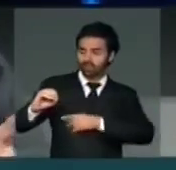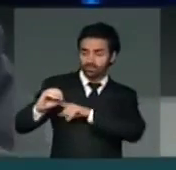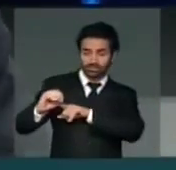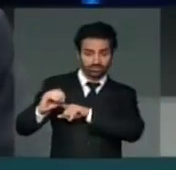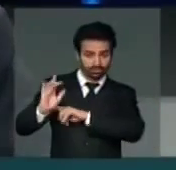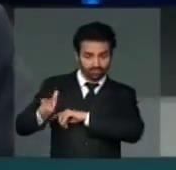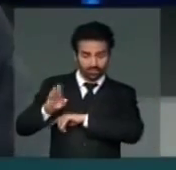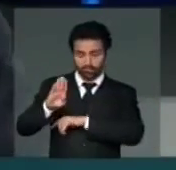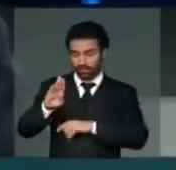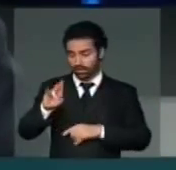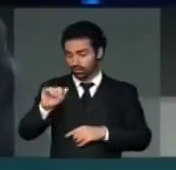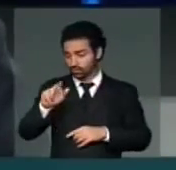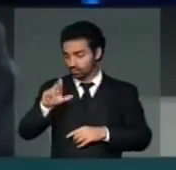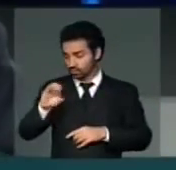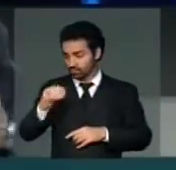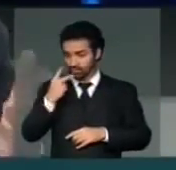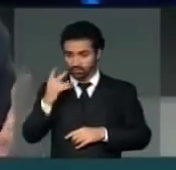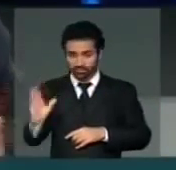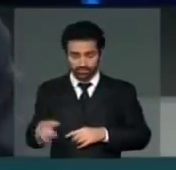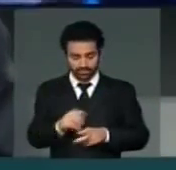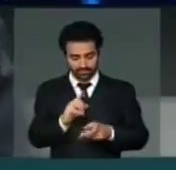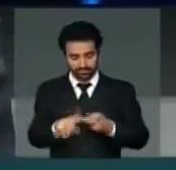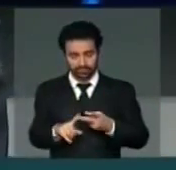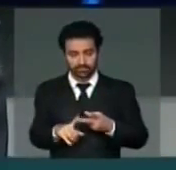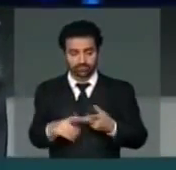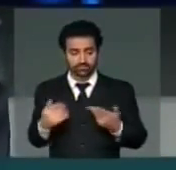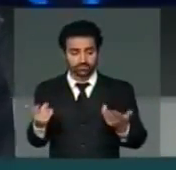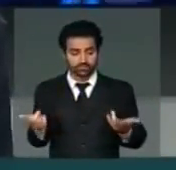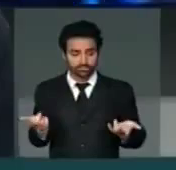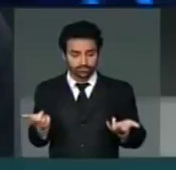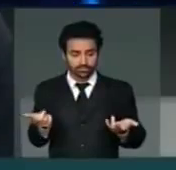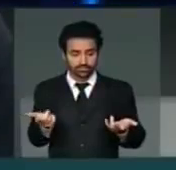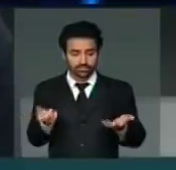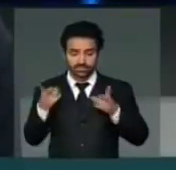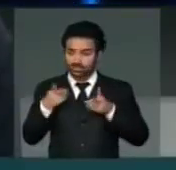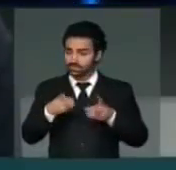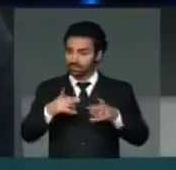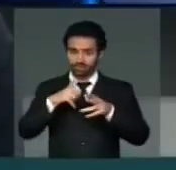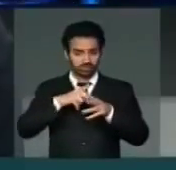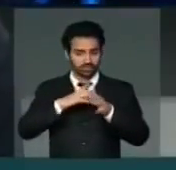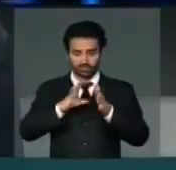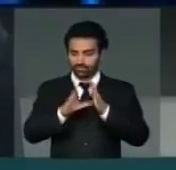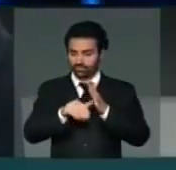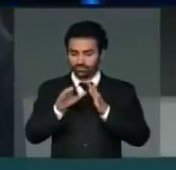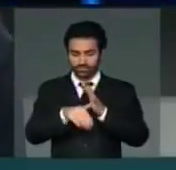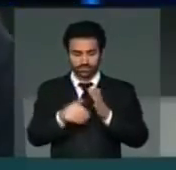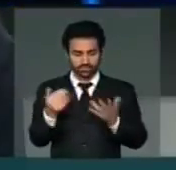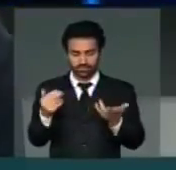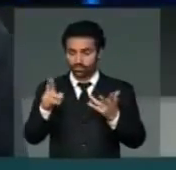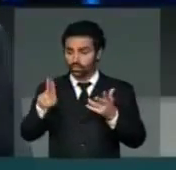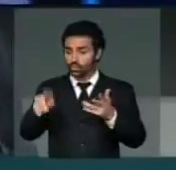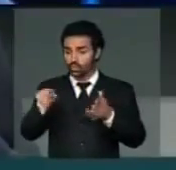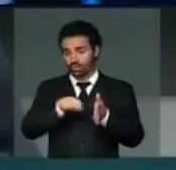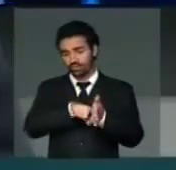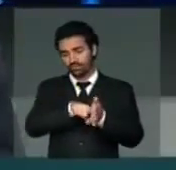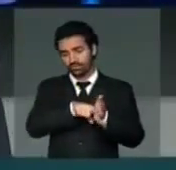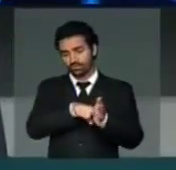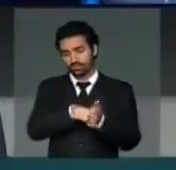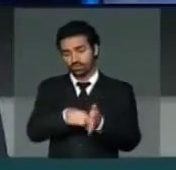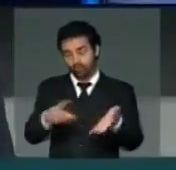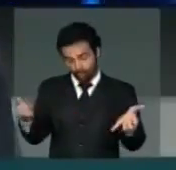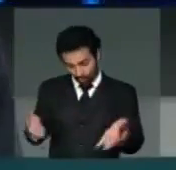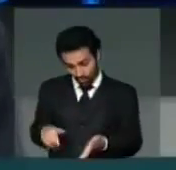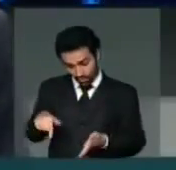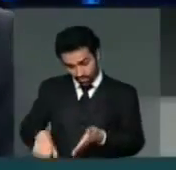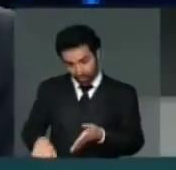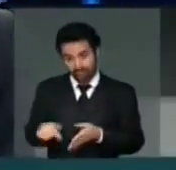lá o Pedro Barusco dizendo isso. Então, sempre existiu, nunca se investigou como se tem